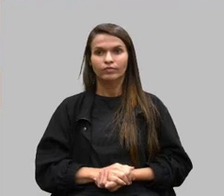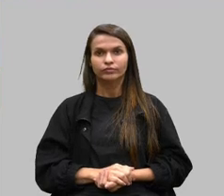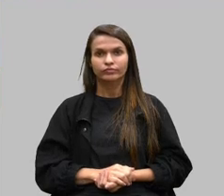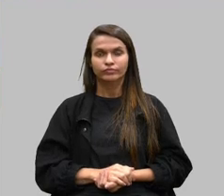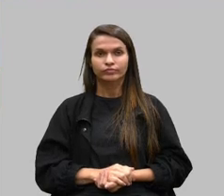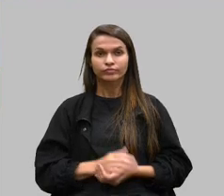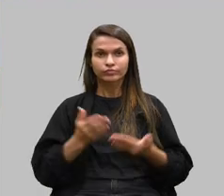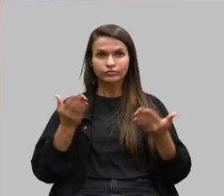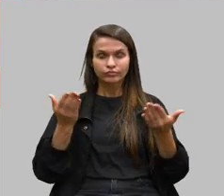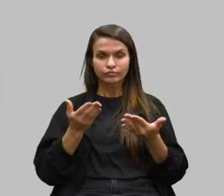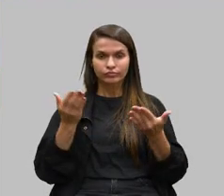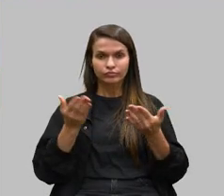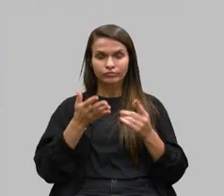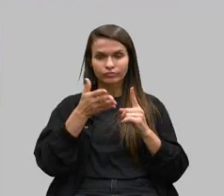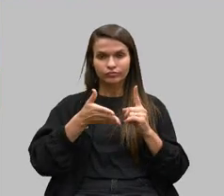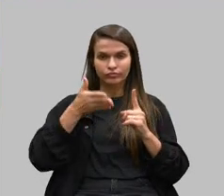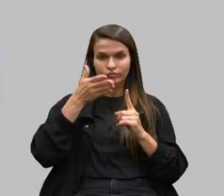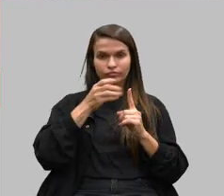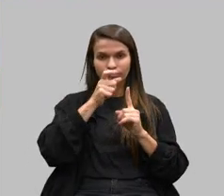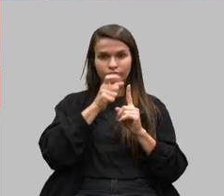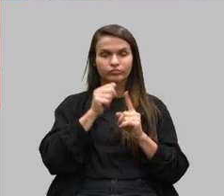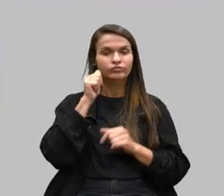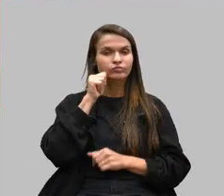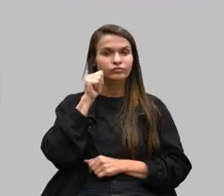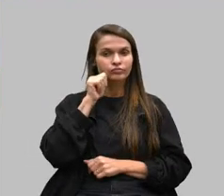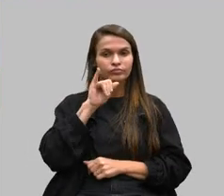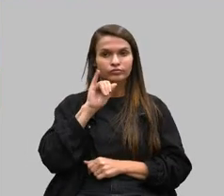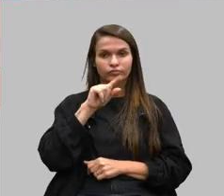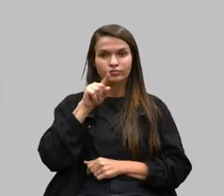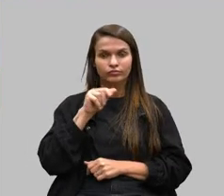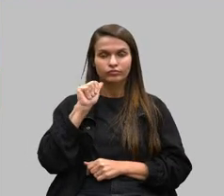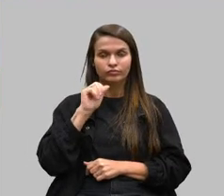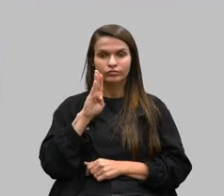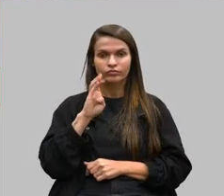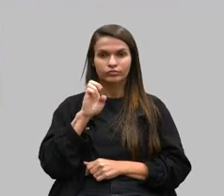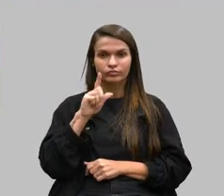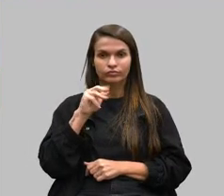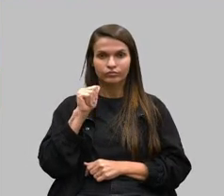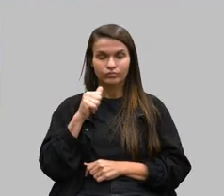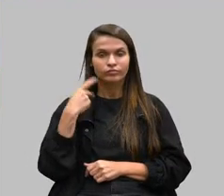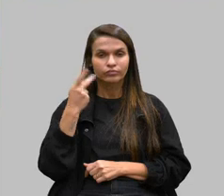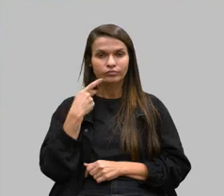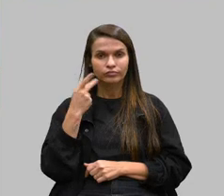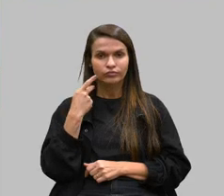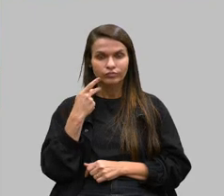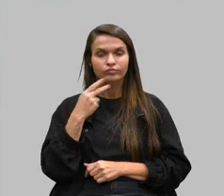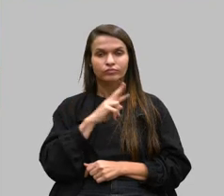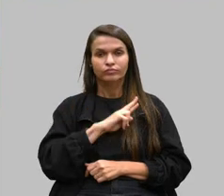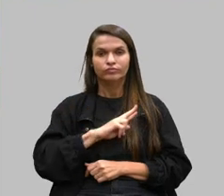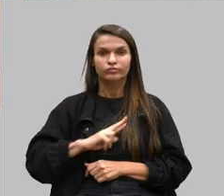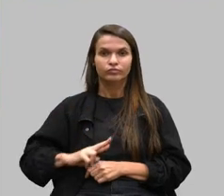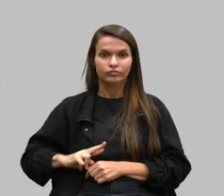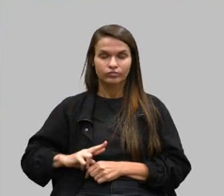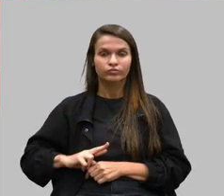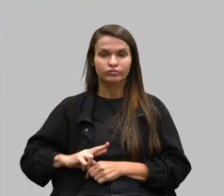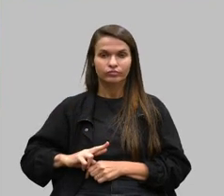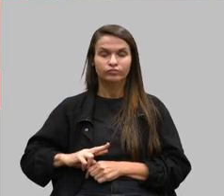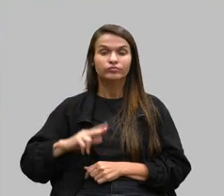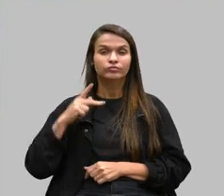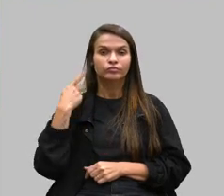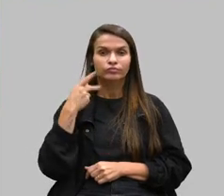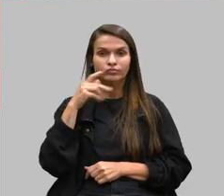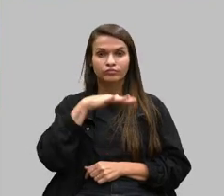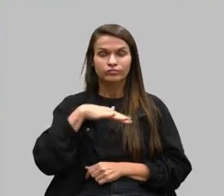neste momento ouviremos a doutora Isabela de Holanda Cavalcante procuradora da República da procuradoria